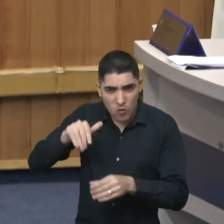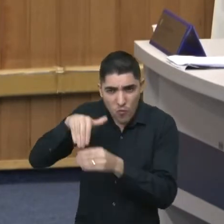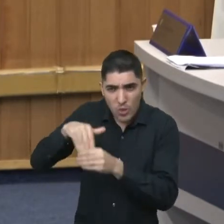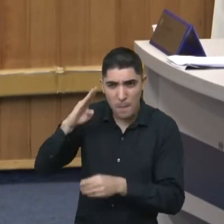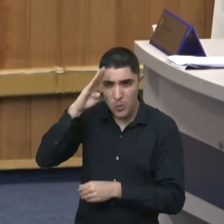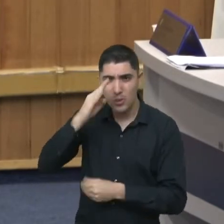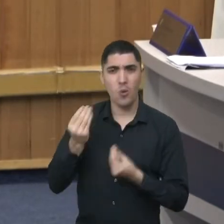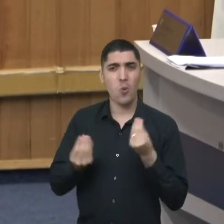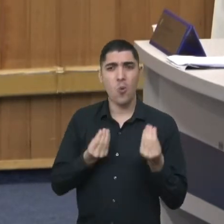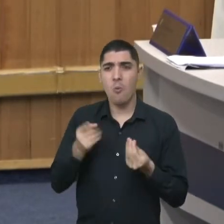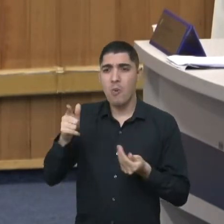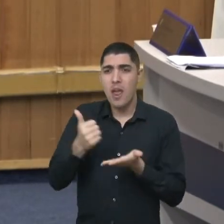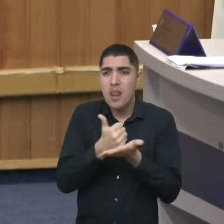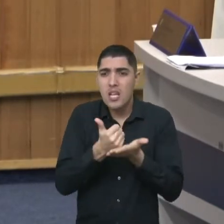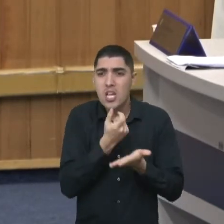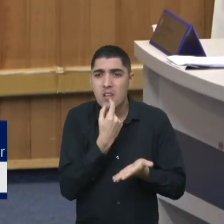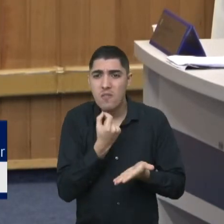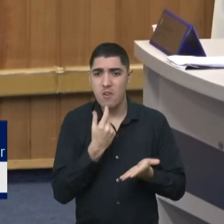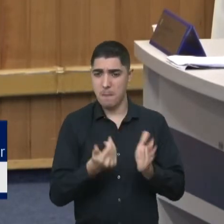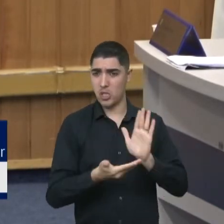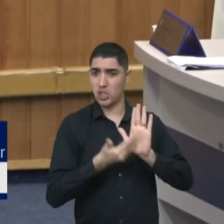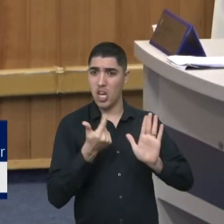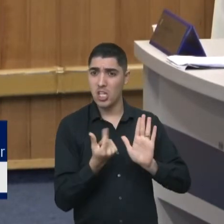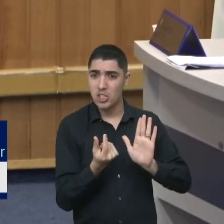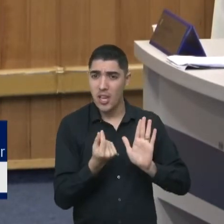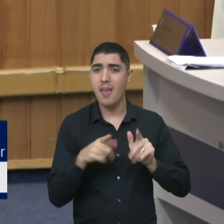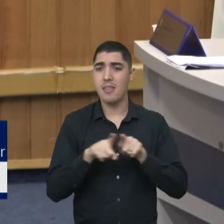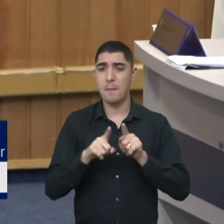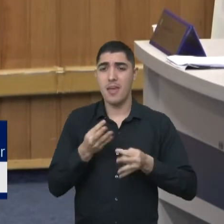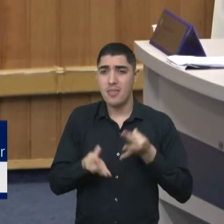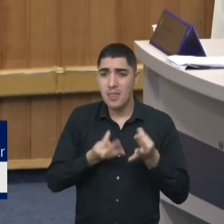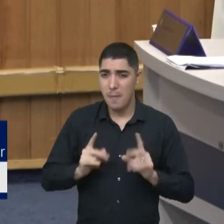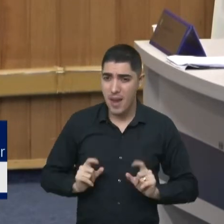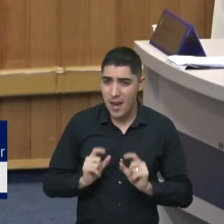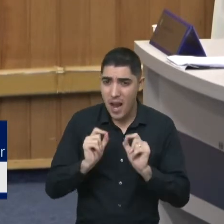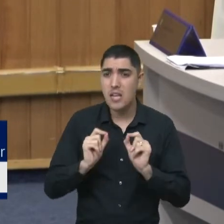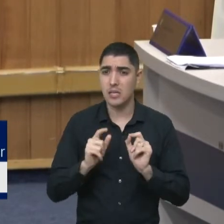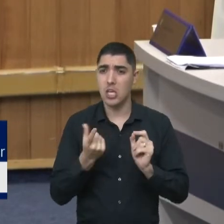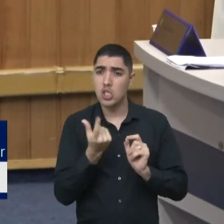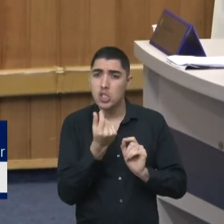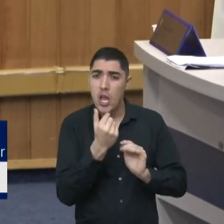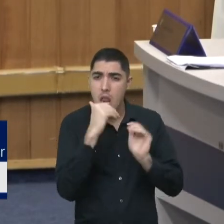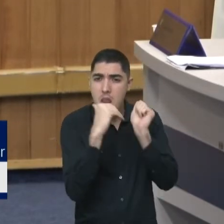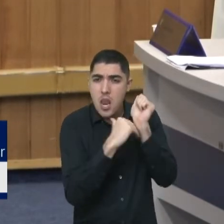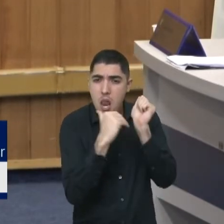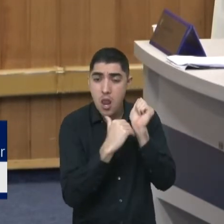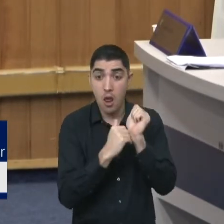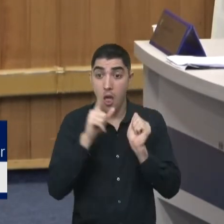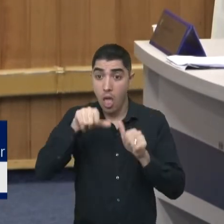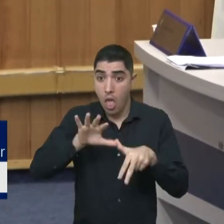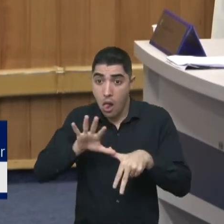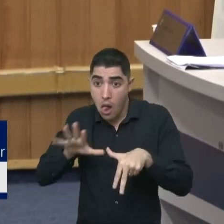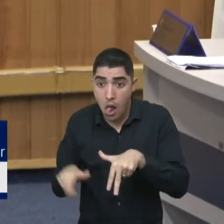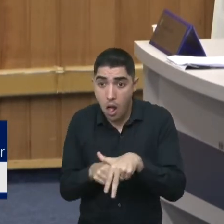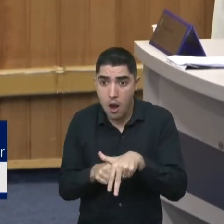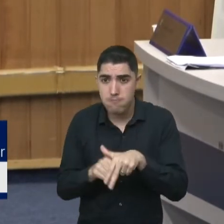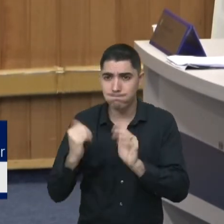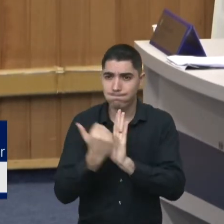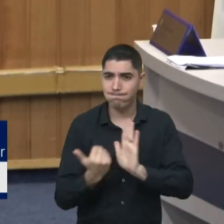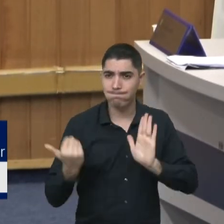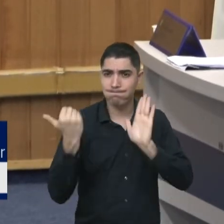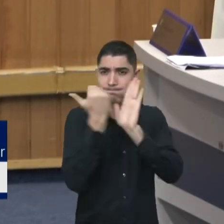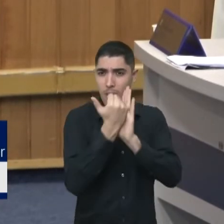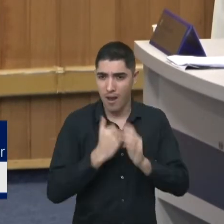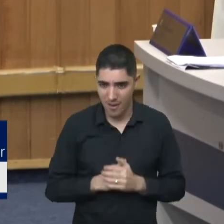retirada do dinheiro do tratamento do câncer, pelo orçamento secreto, que é uma corrupção muito maior que